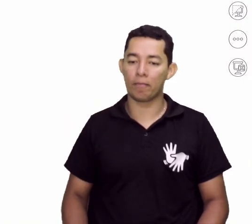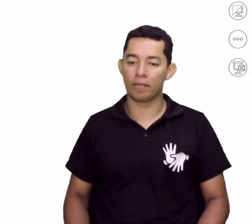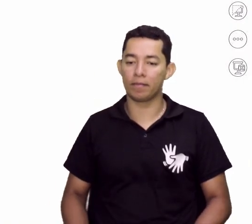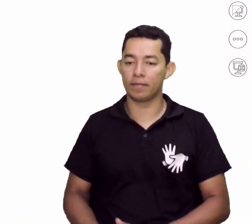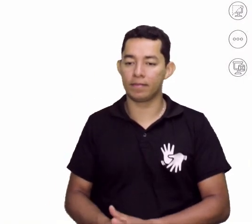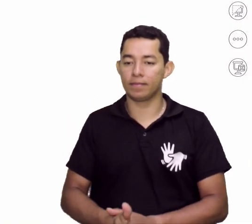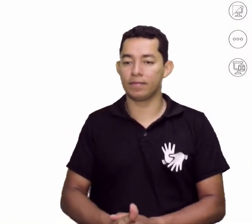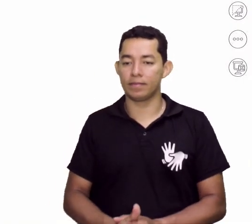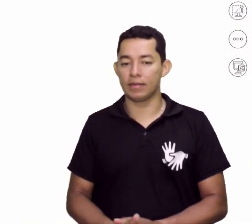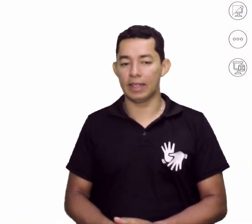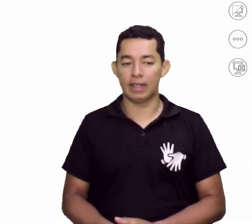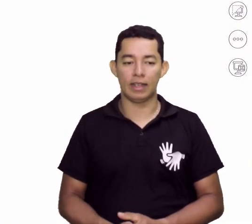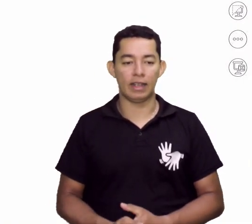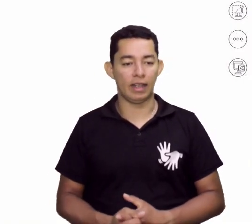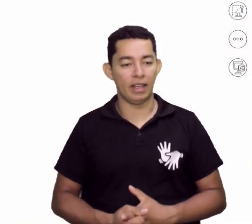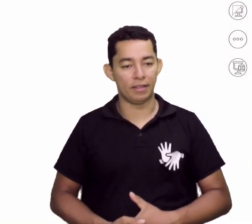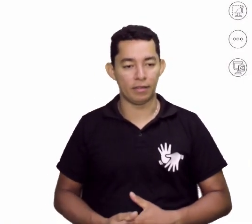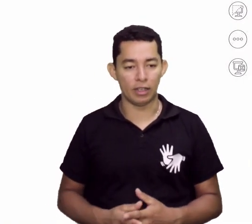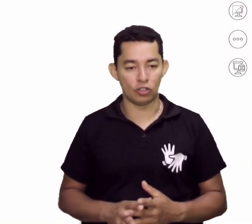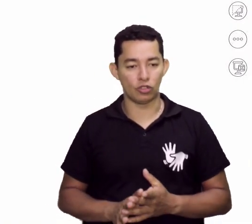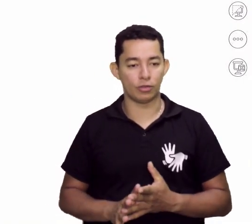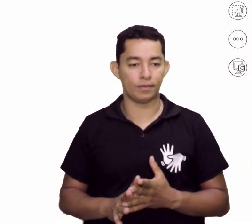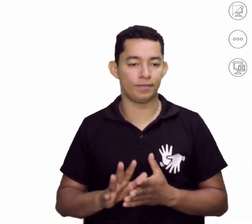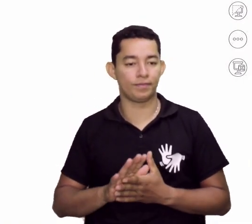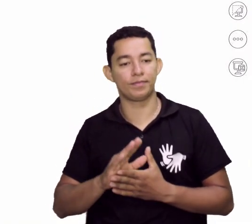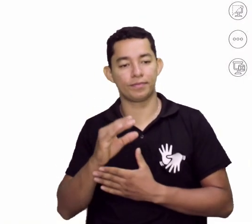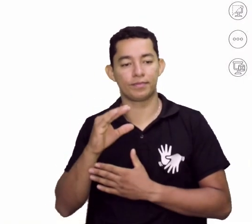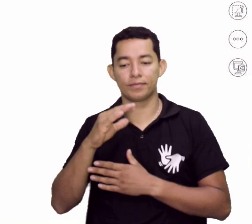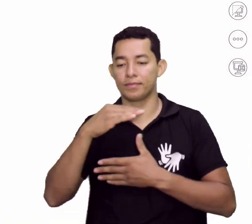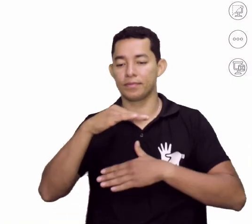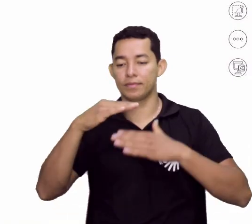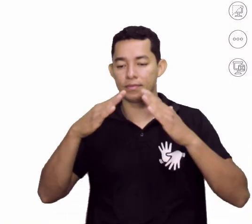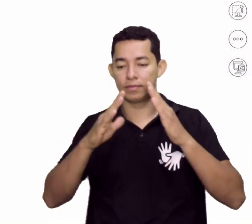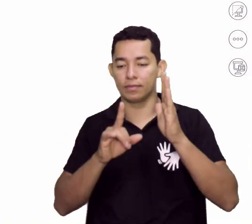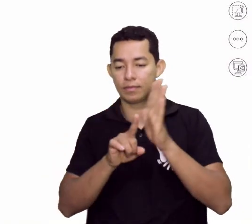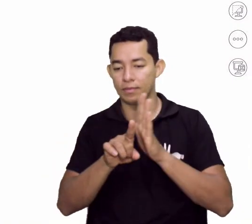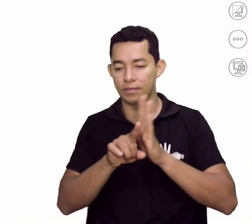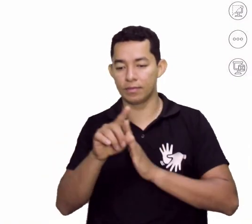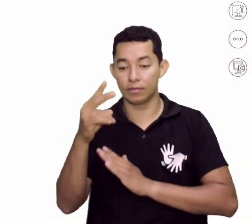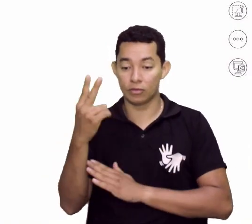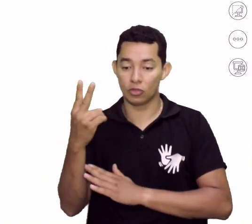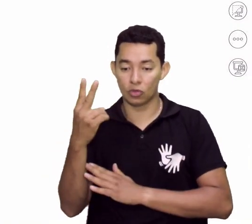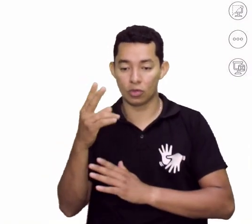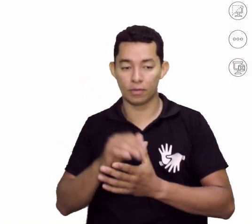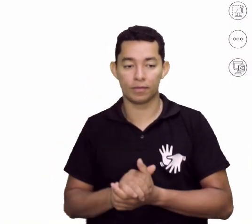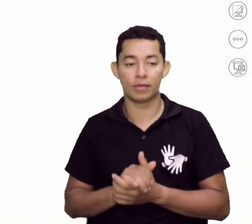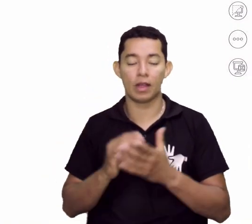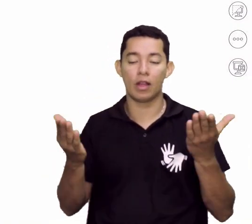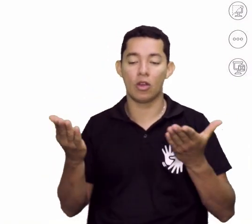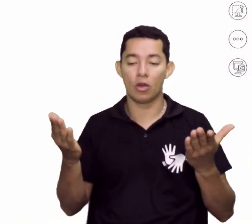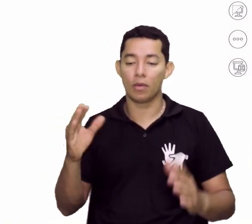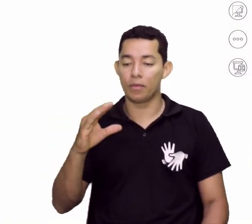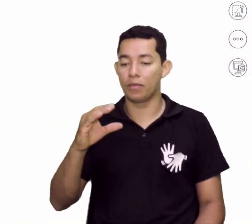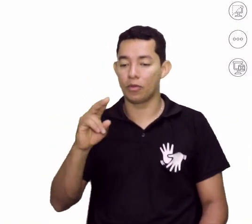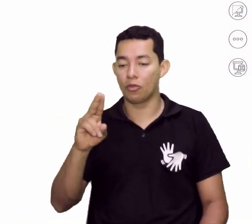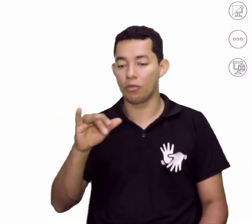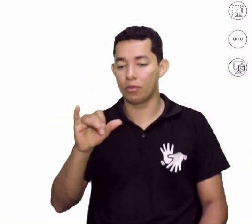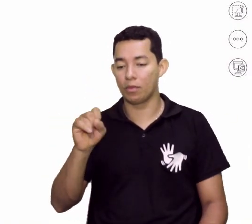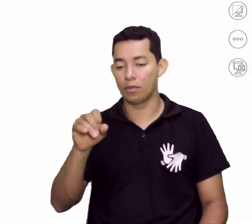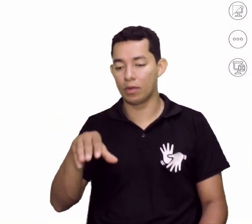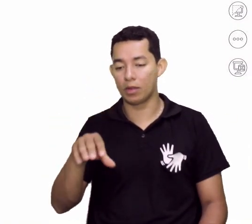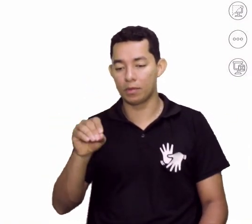Simbora! É nóis! Questão de número 2. Você vai aqui com o cubismo. Agora, vamos